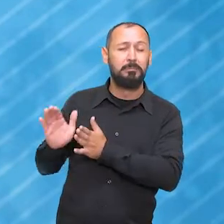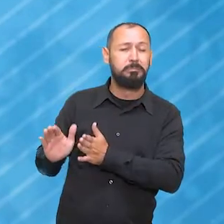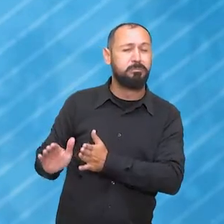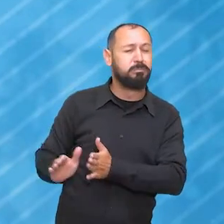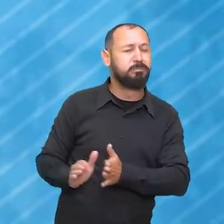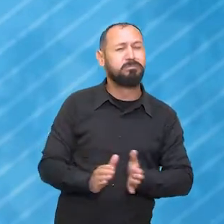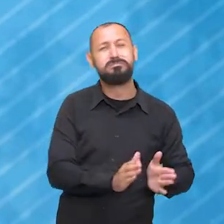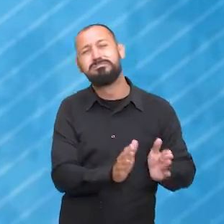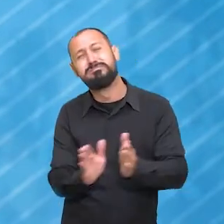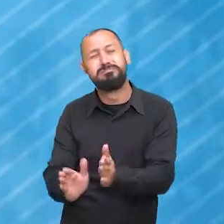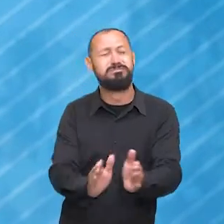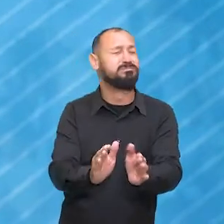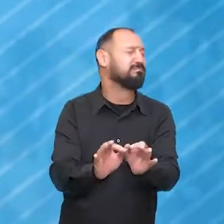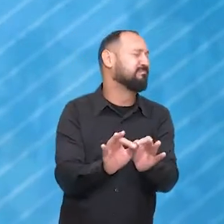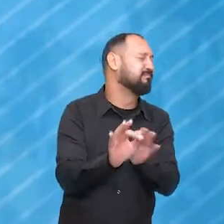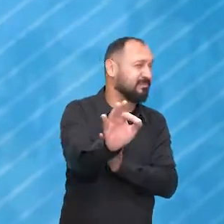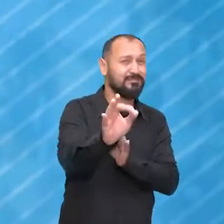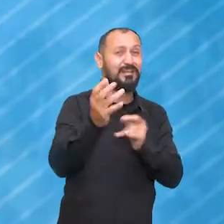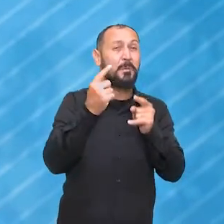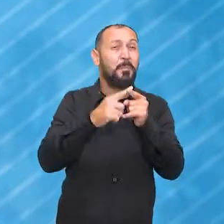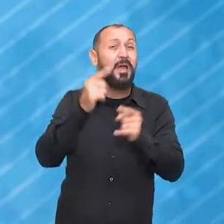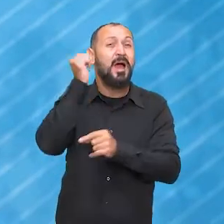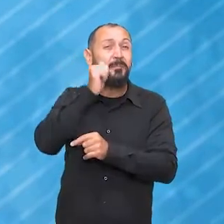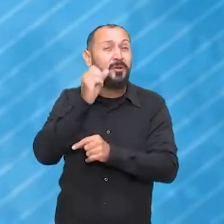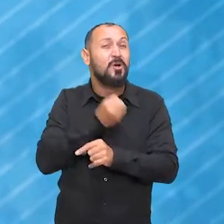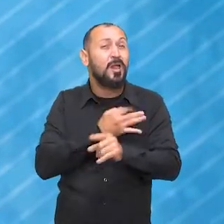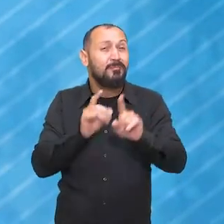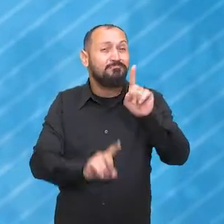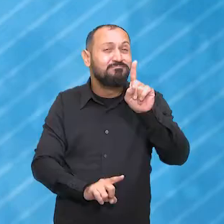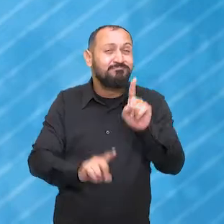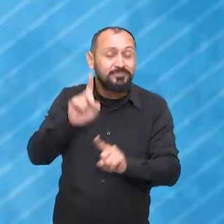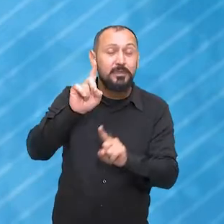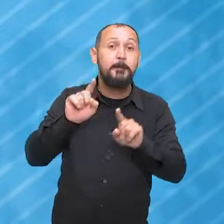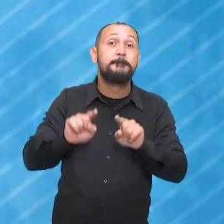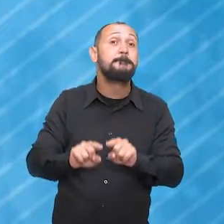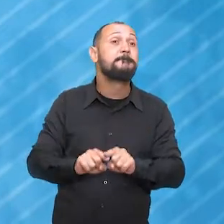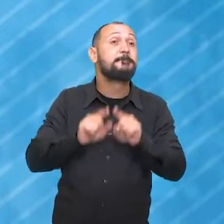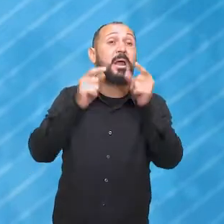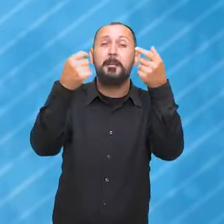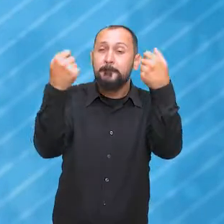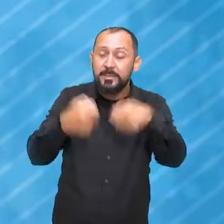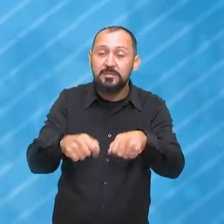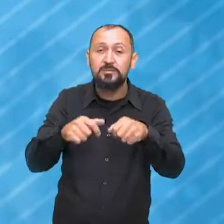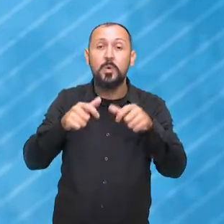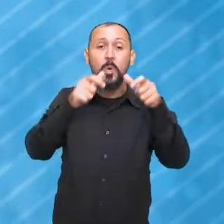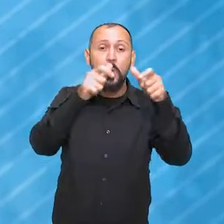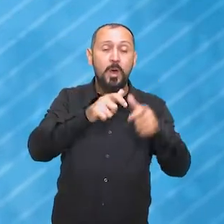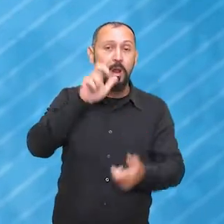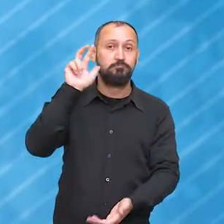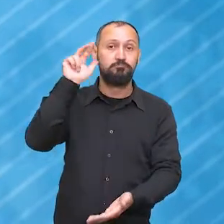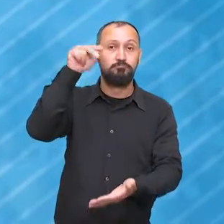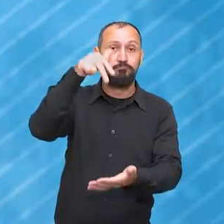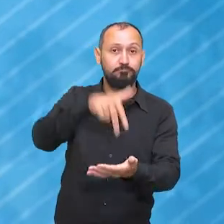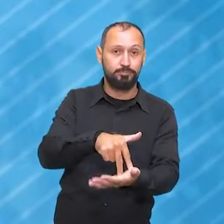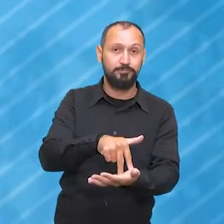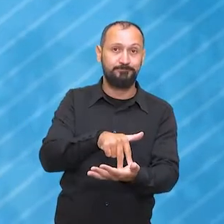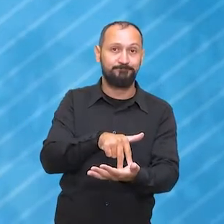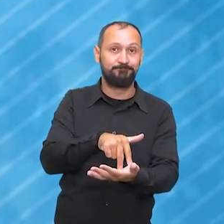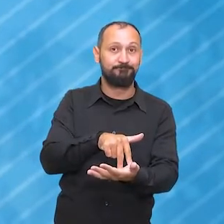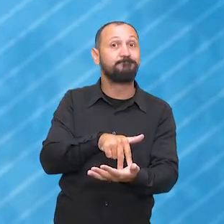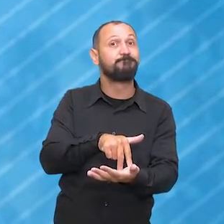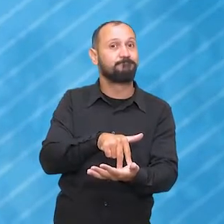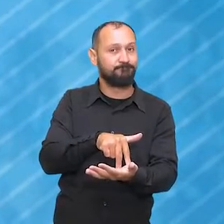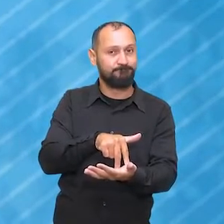gigantesco a ser percorrido. As mulheres, elas já estão em maior número, mas elas precisam ocupar espaços. E